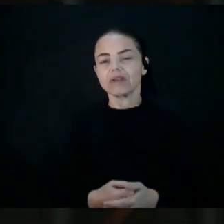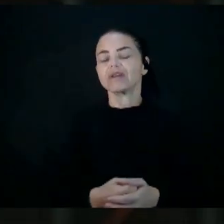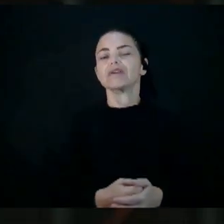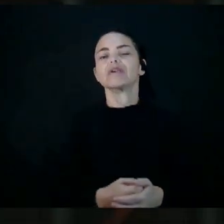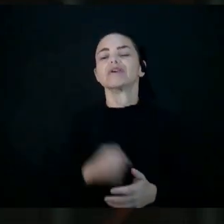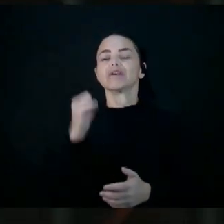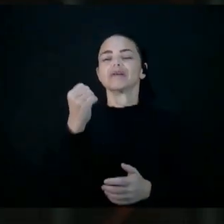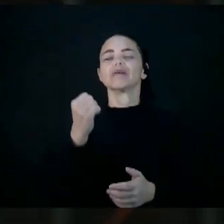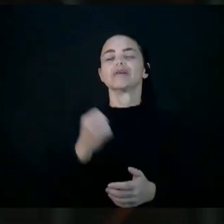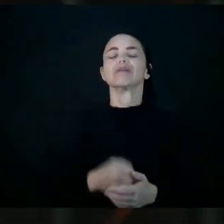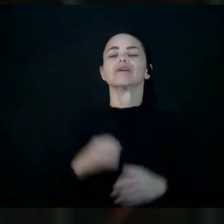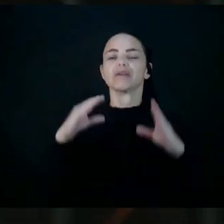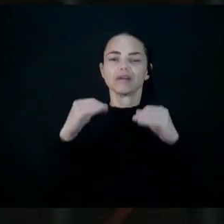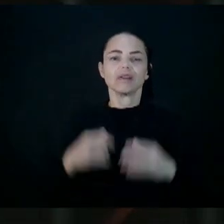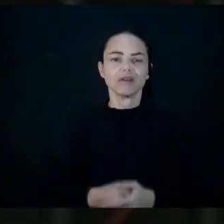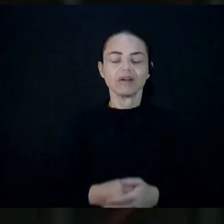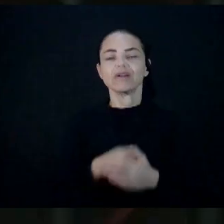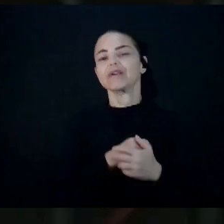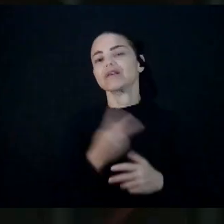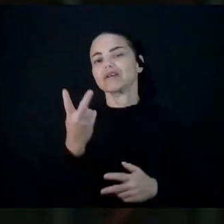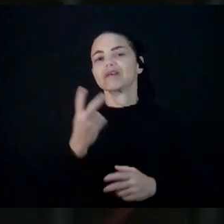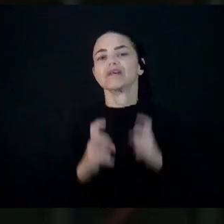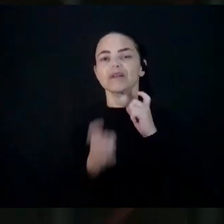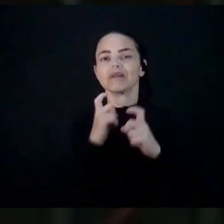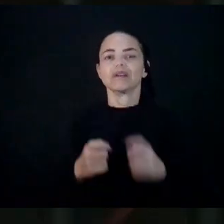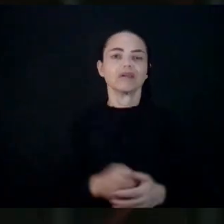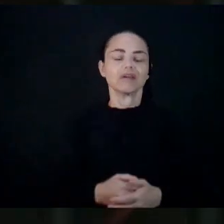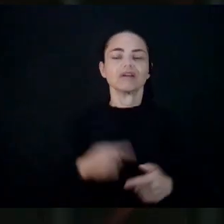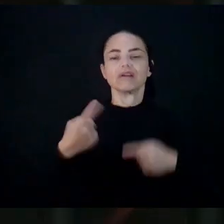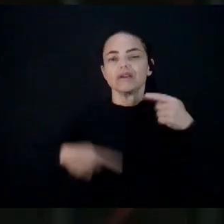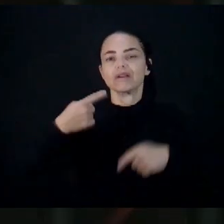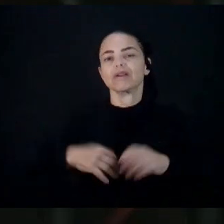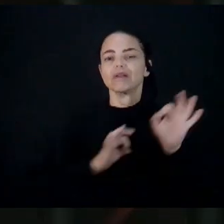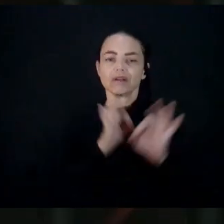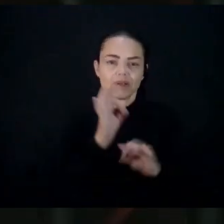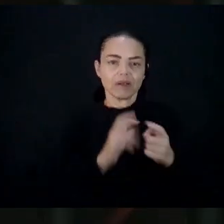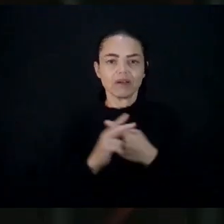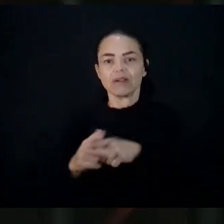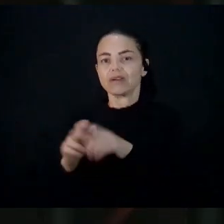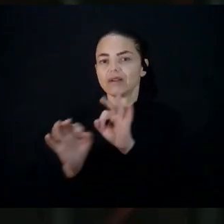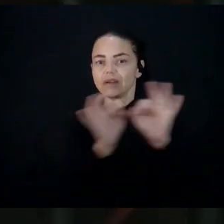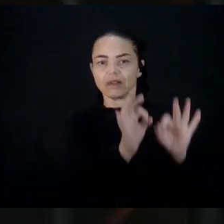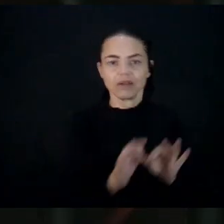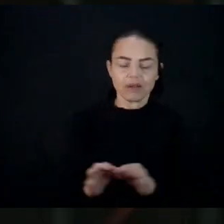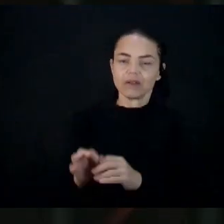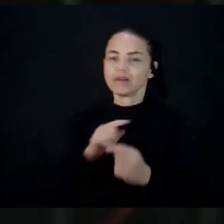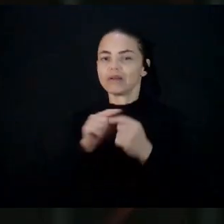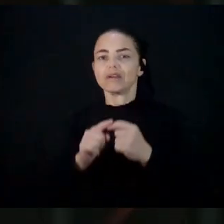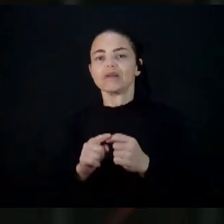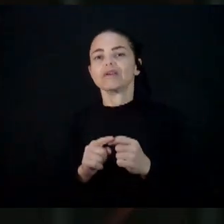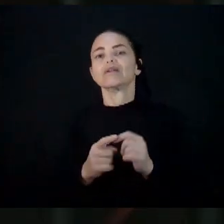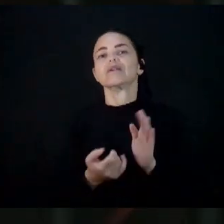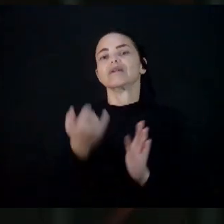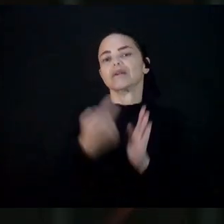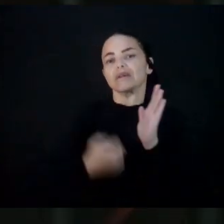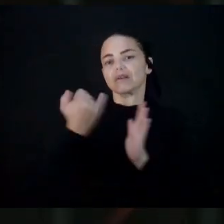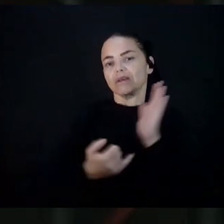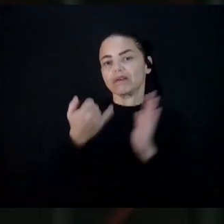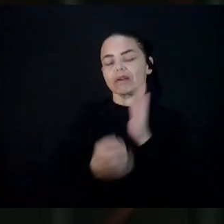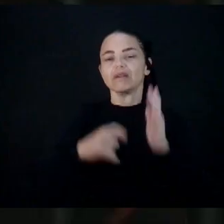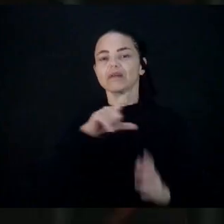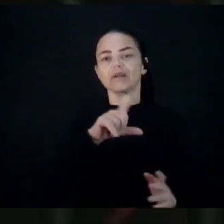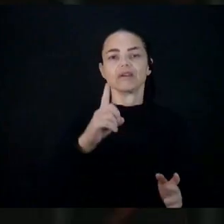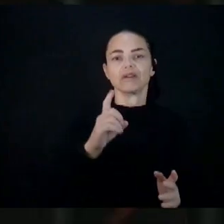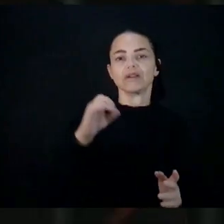noite acontece a segunda audiência pública, que vai discutir aí os ajustes técnicos nas metas fiscais da LDO de 2026.